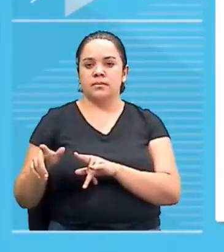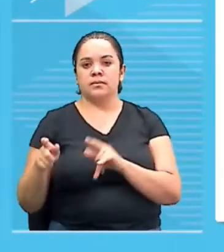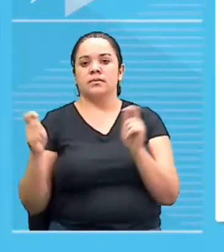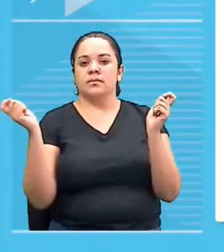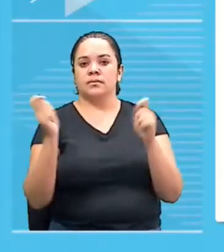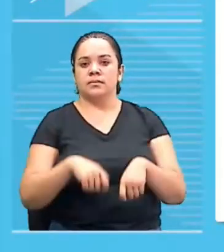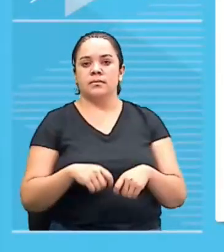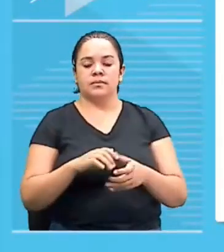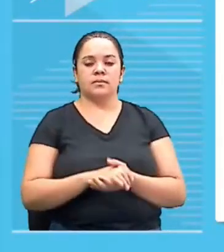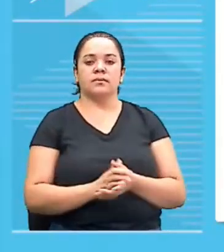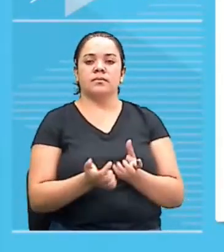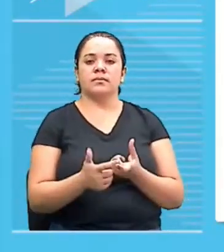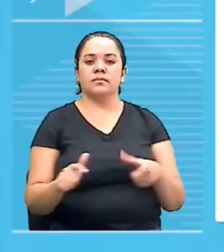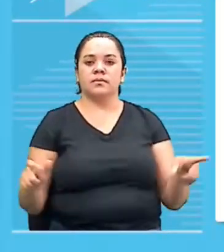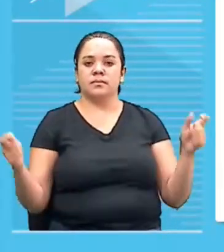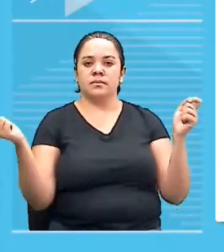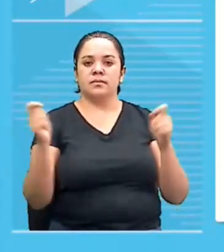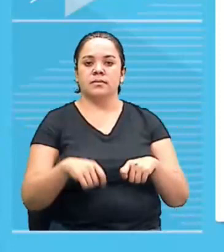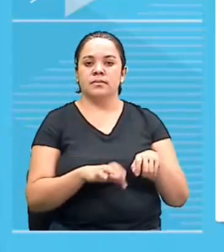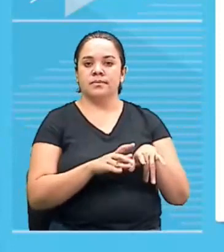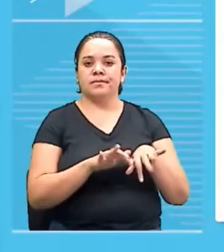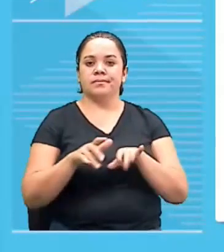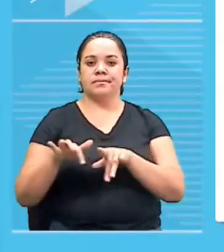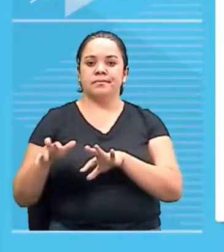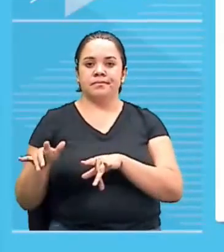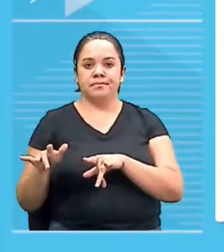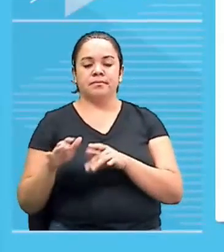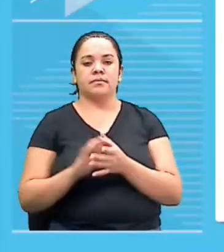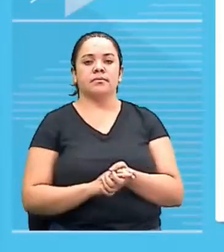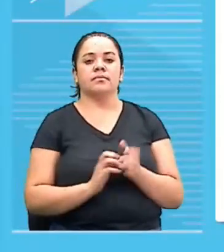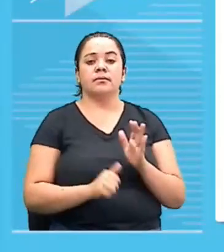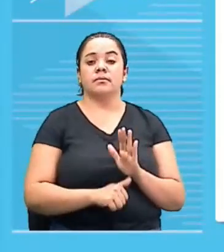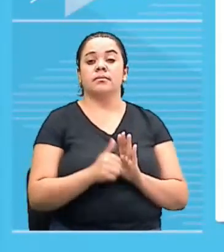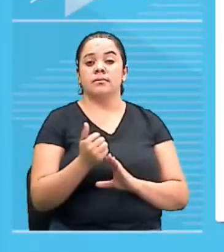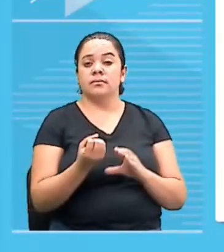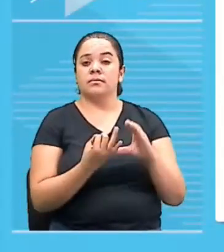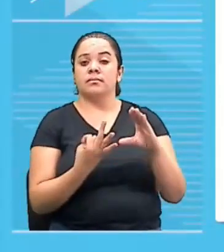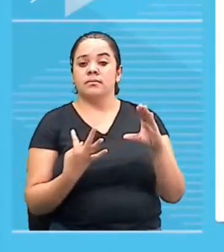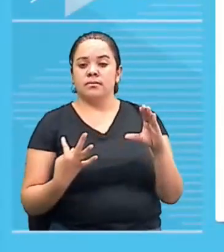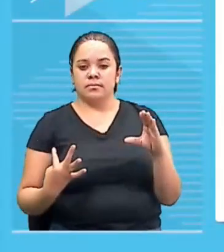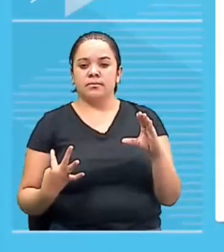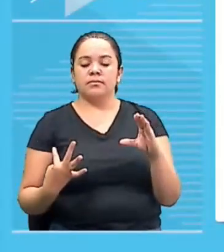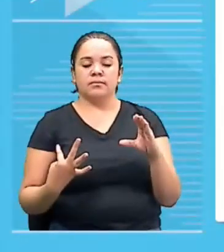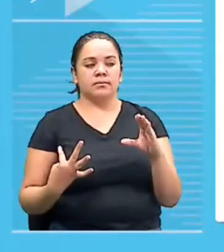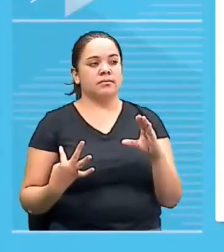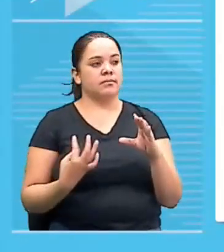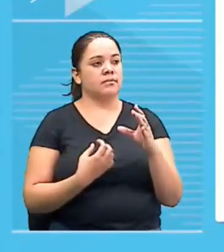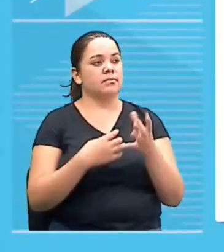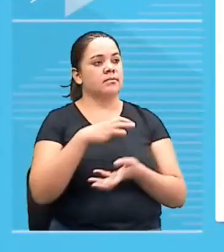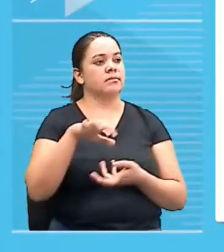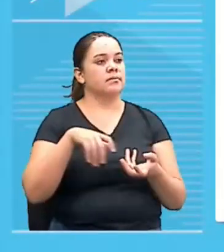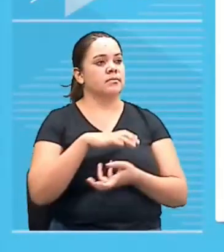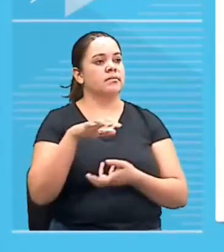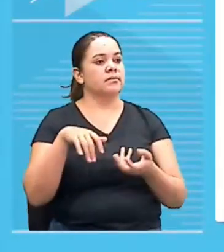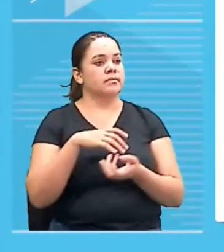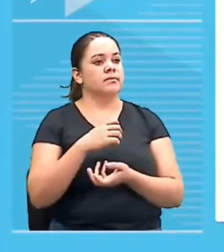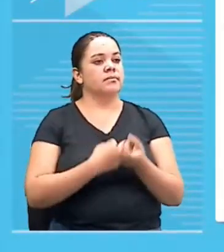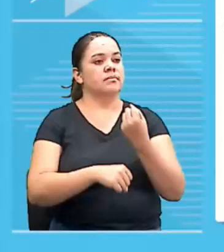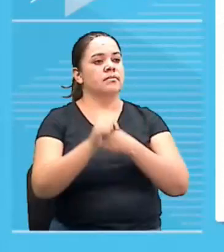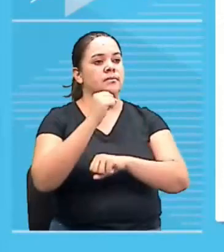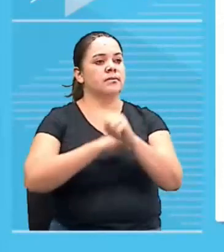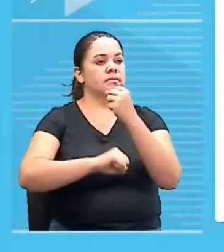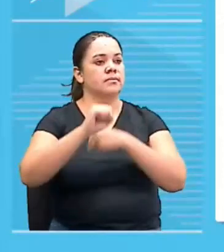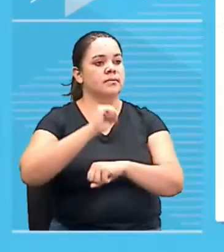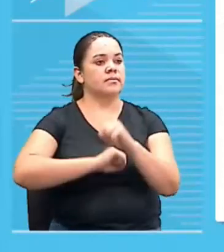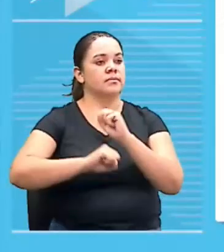grande capacidade dos computadores. Essa é uma primeira característica aí dessa revolução, dessa